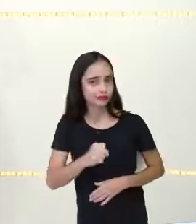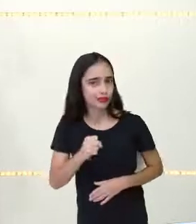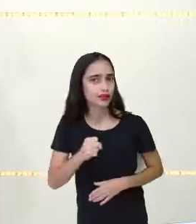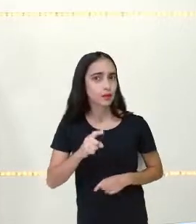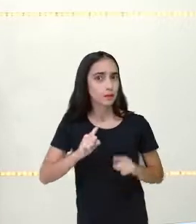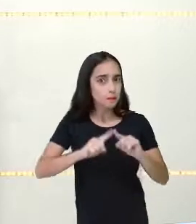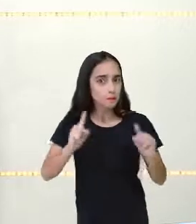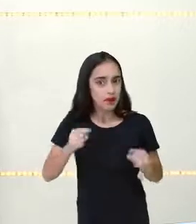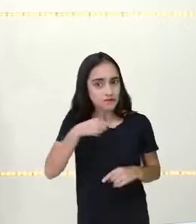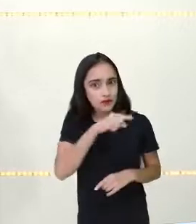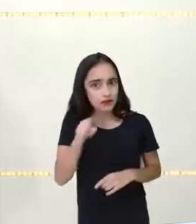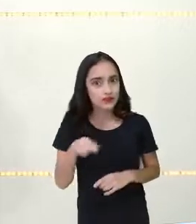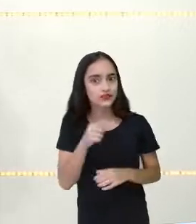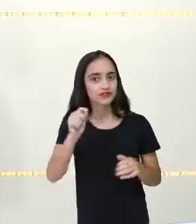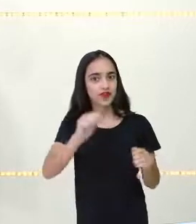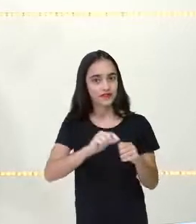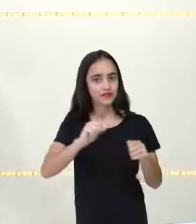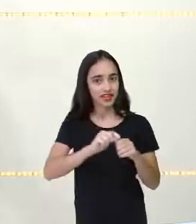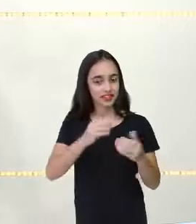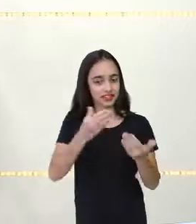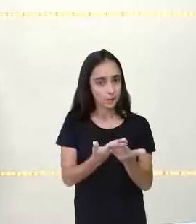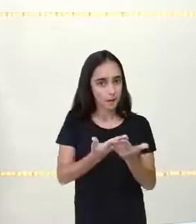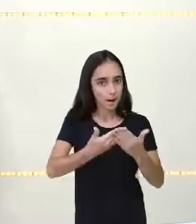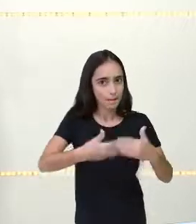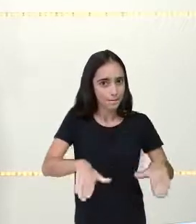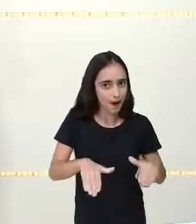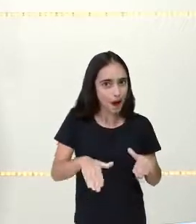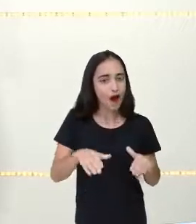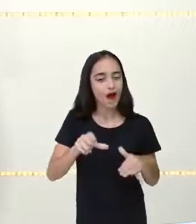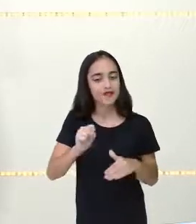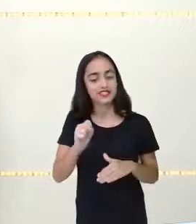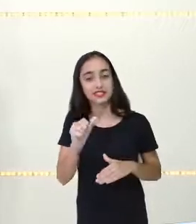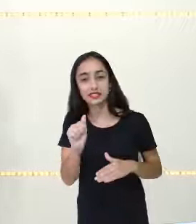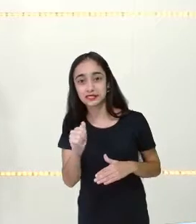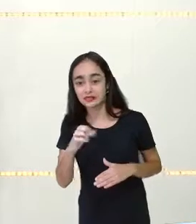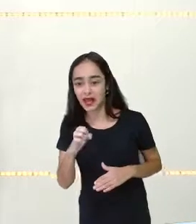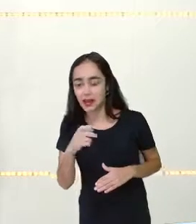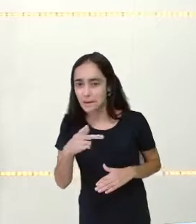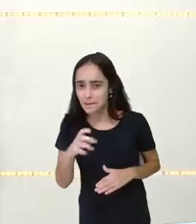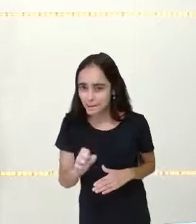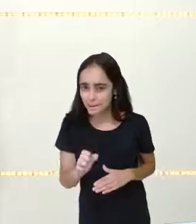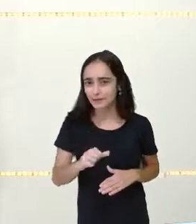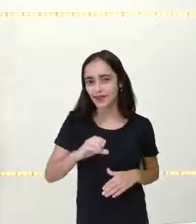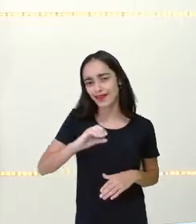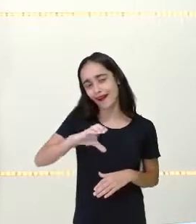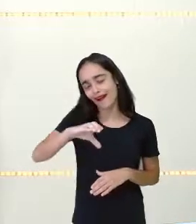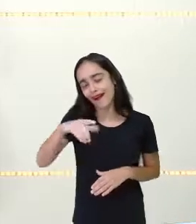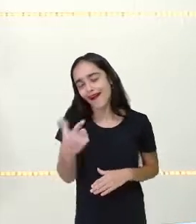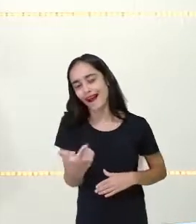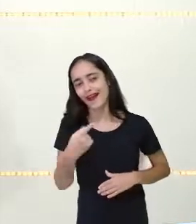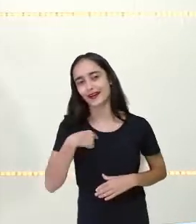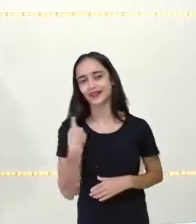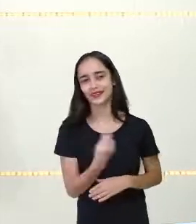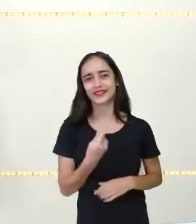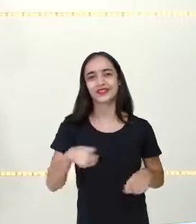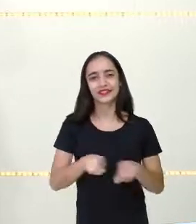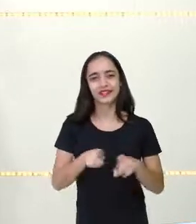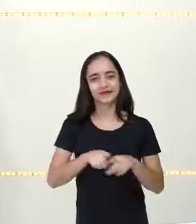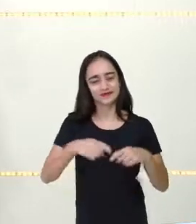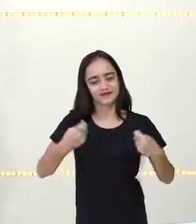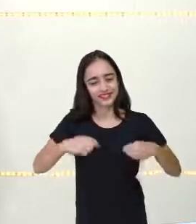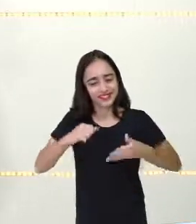aí a provinha do saeb Claro que nós precisamos aqui fazer a nossa parte para que vocês